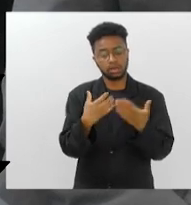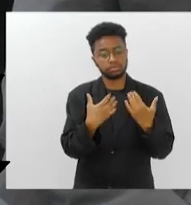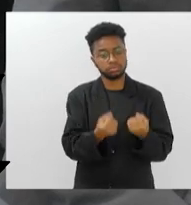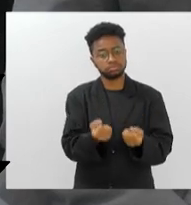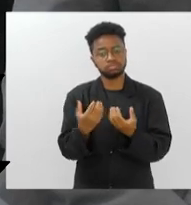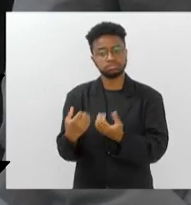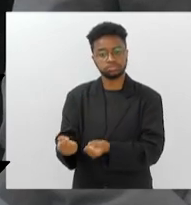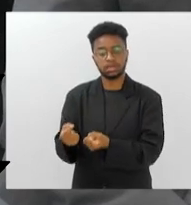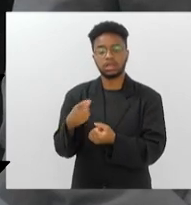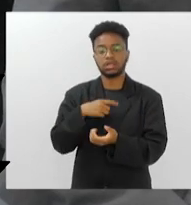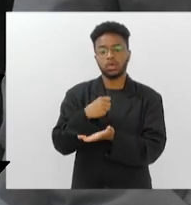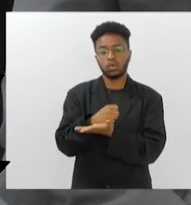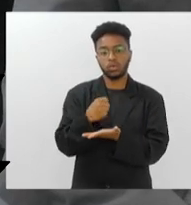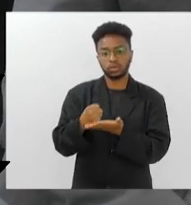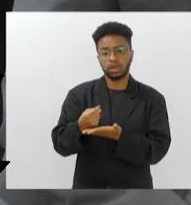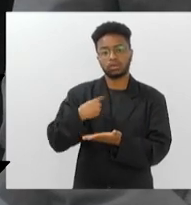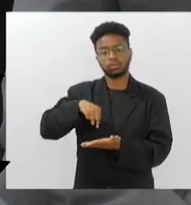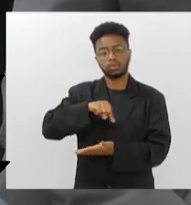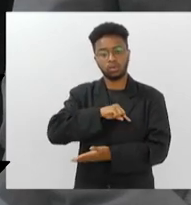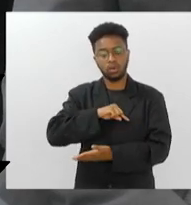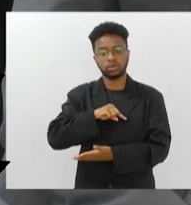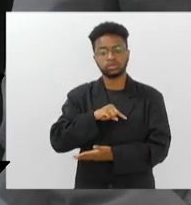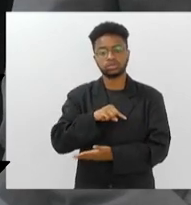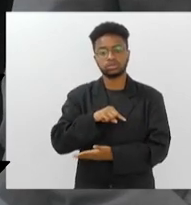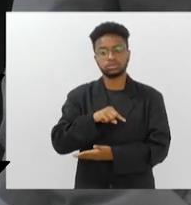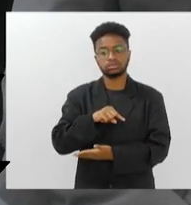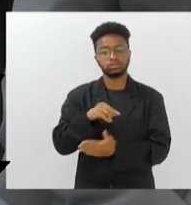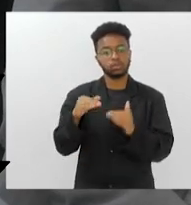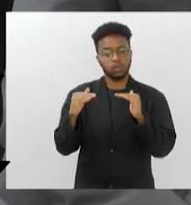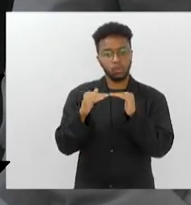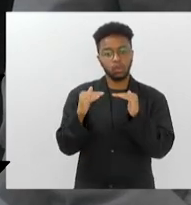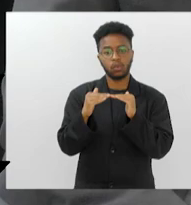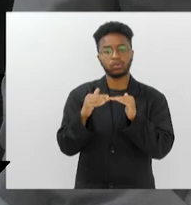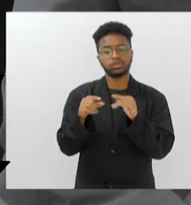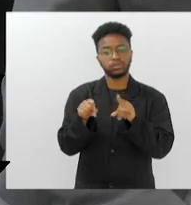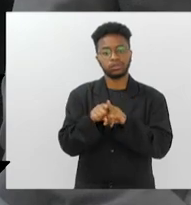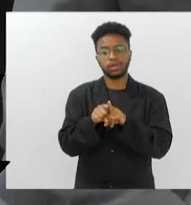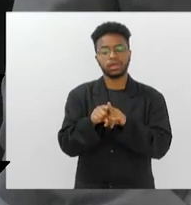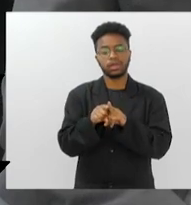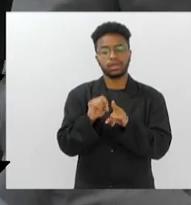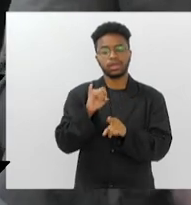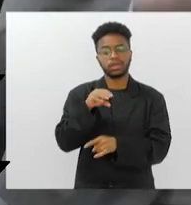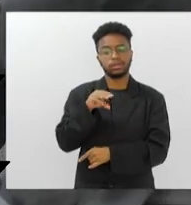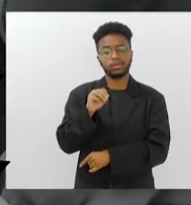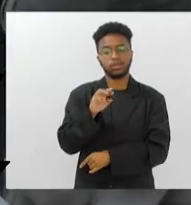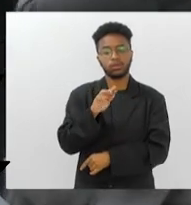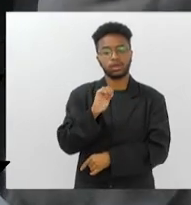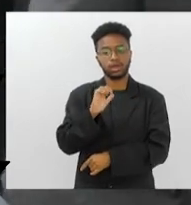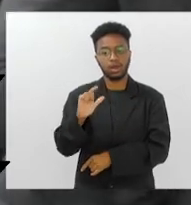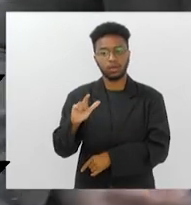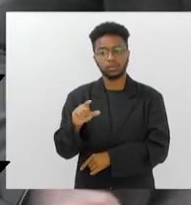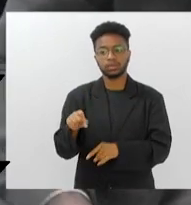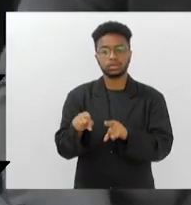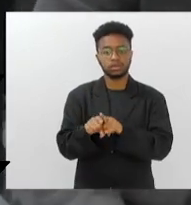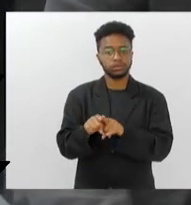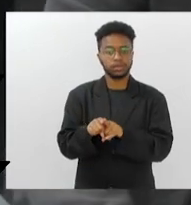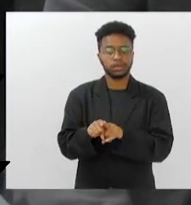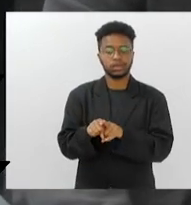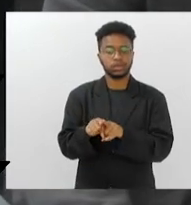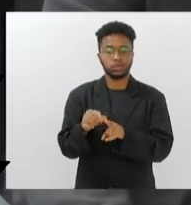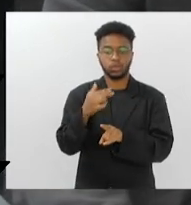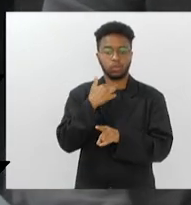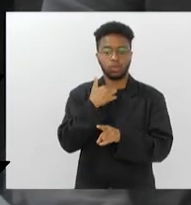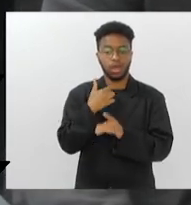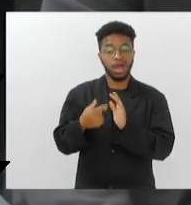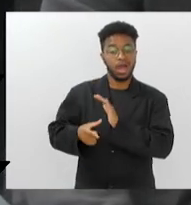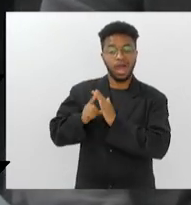eh que nós também consideramos imorais leoninos que não deveriam nem ter a chance de serem aprovados